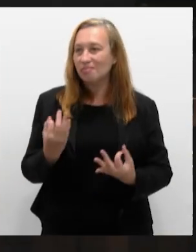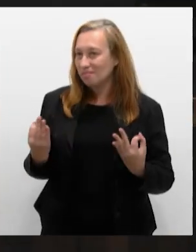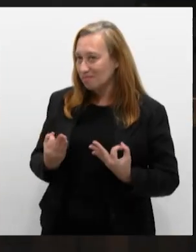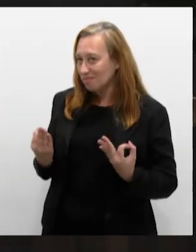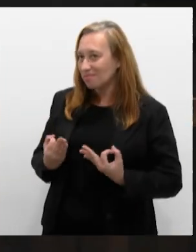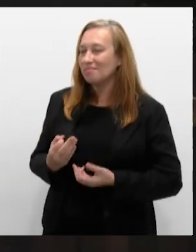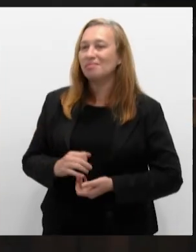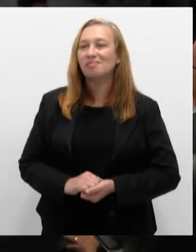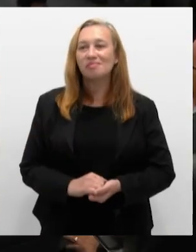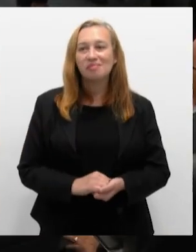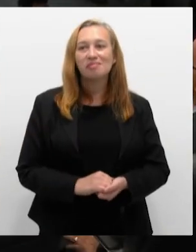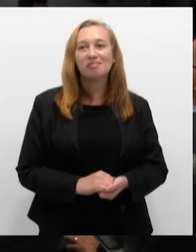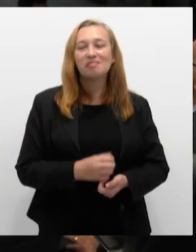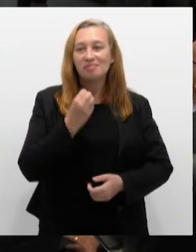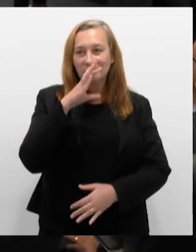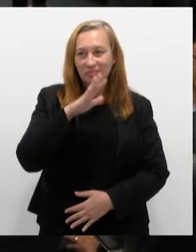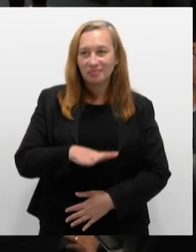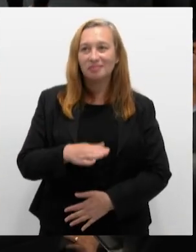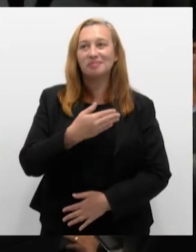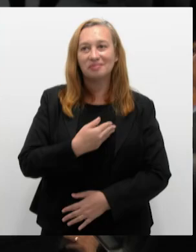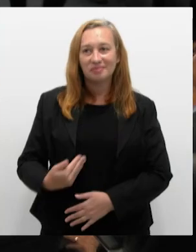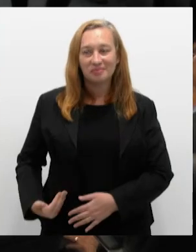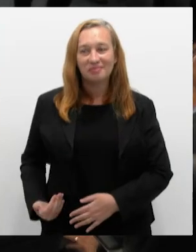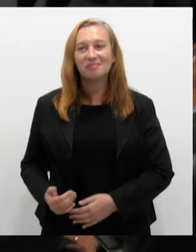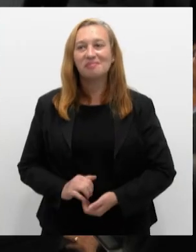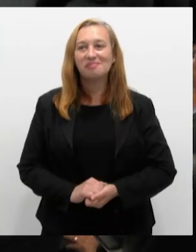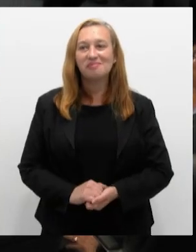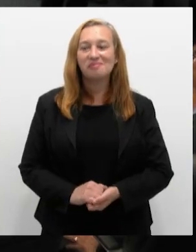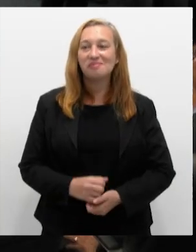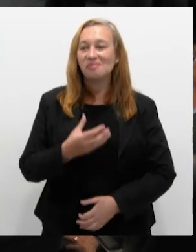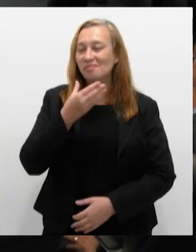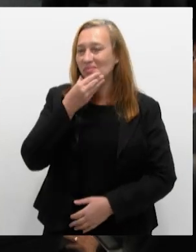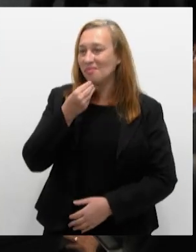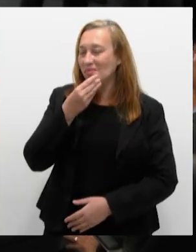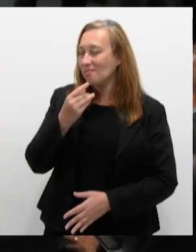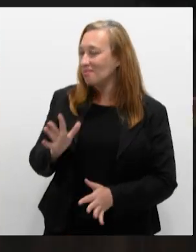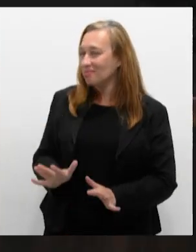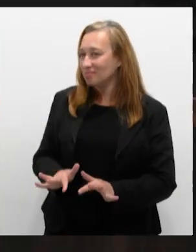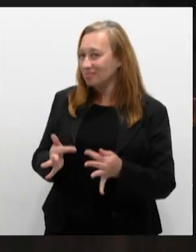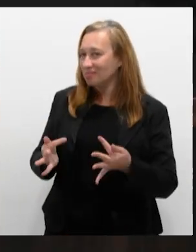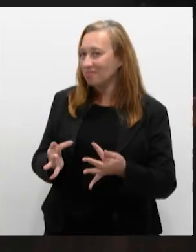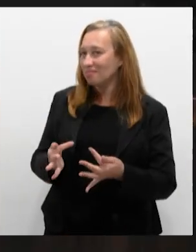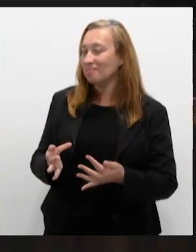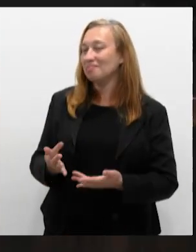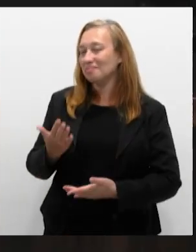Sempre Boa tarde. ótimo. Boa tarde, governador. O senhor é um homem muito gentil, saiba disso.